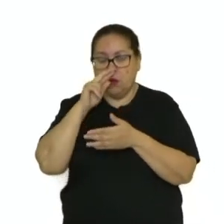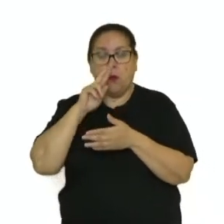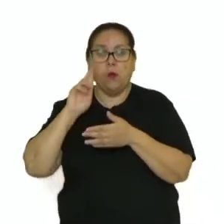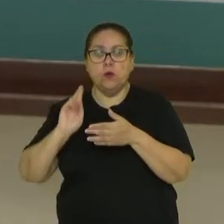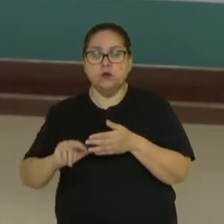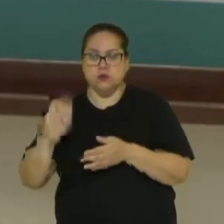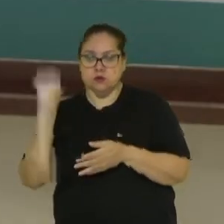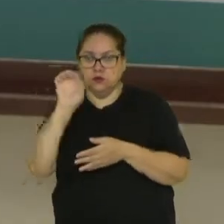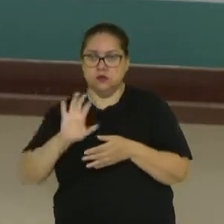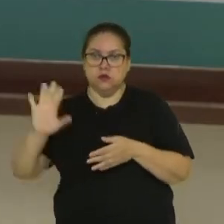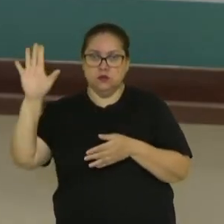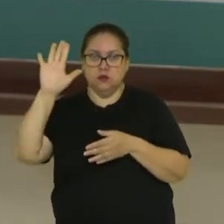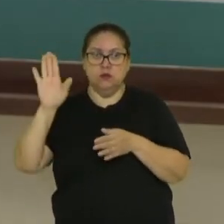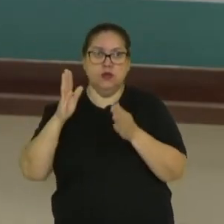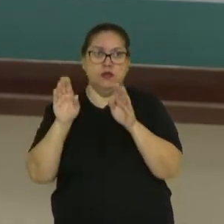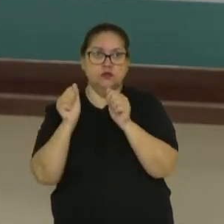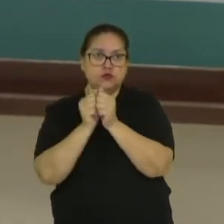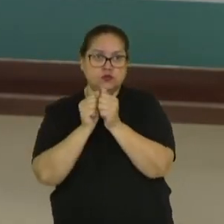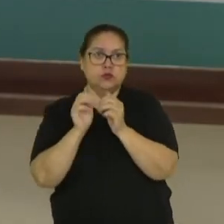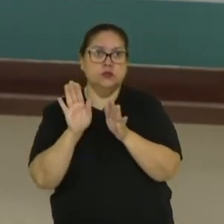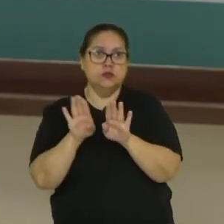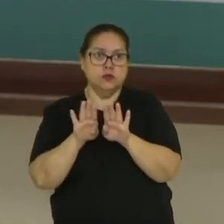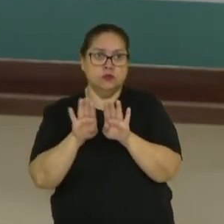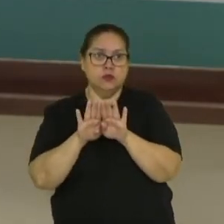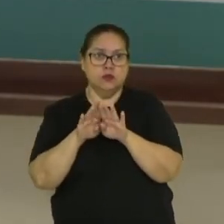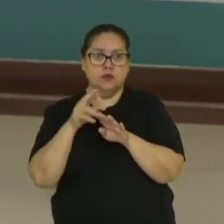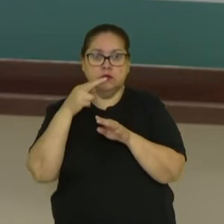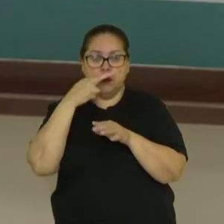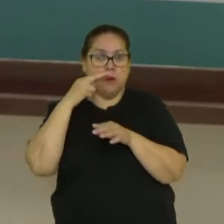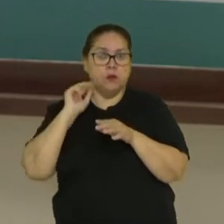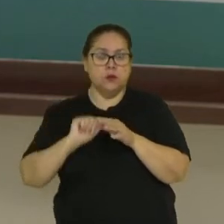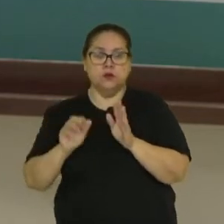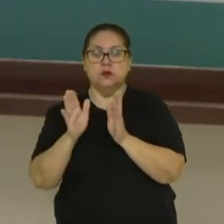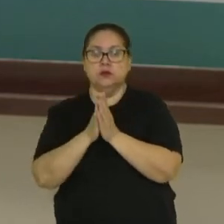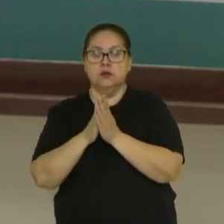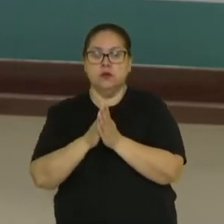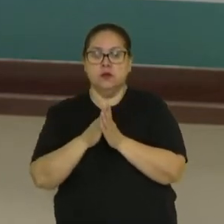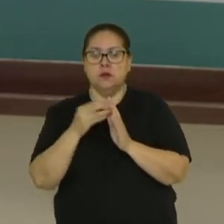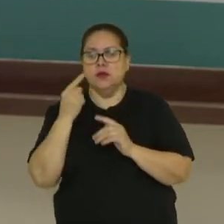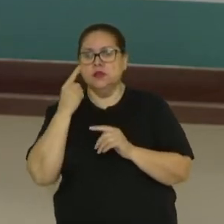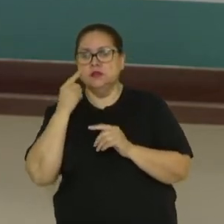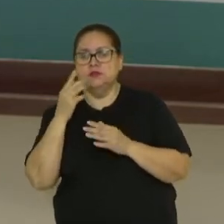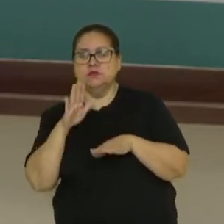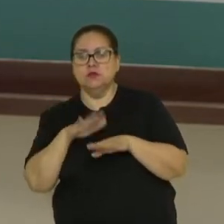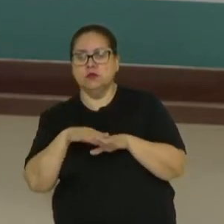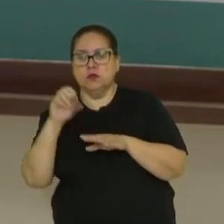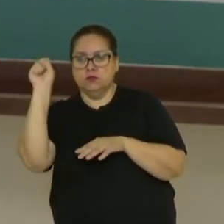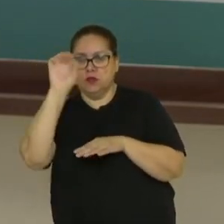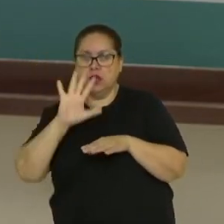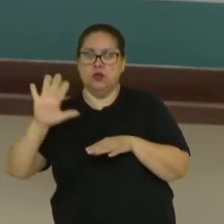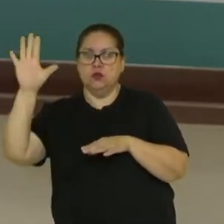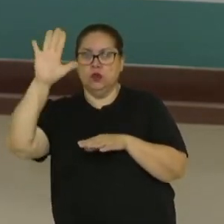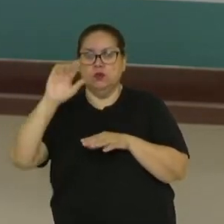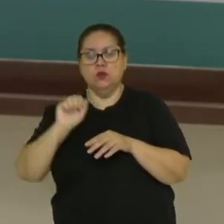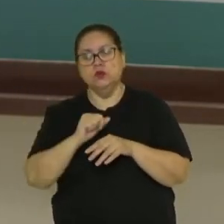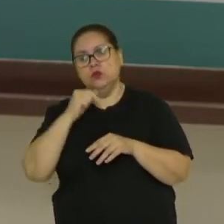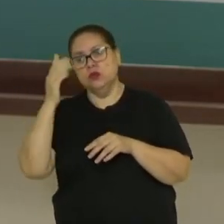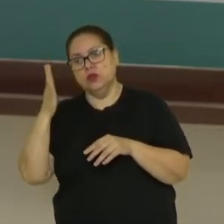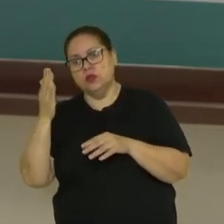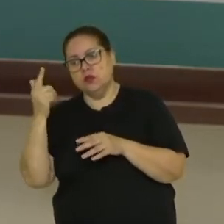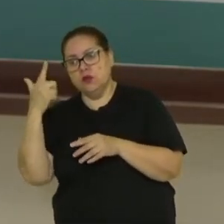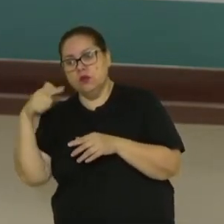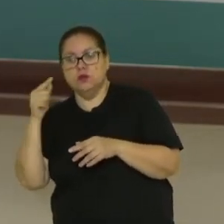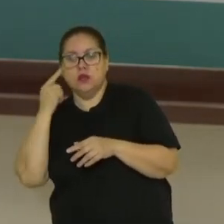europeia. Então ali nesse caso, né, está contando com essa Rússia, a parte europeia, que ela tem muito mais a ver com a Europa do que com o resto